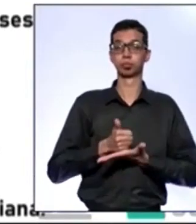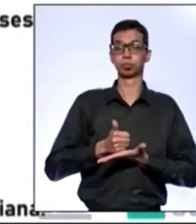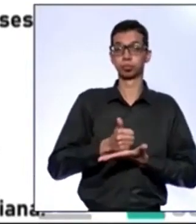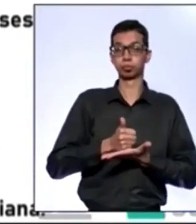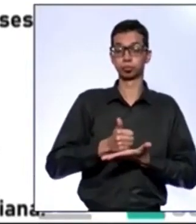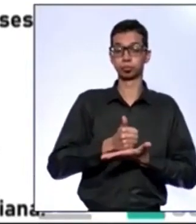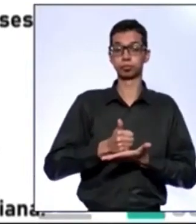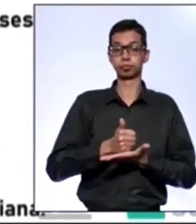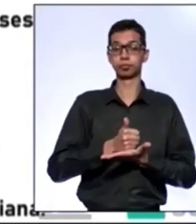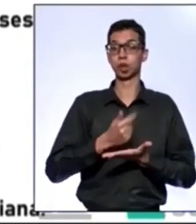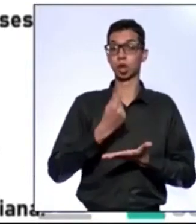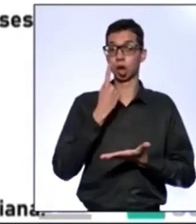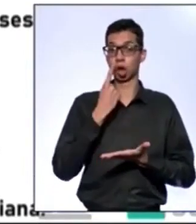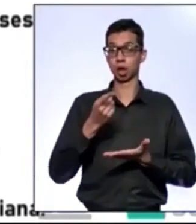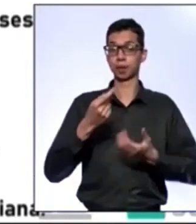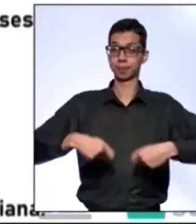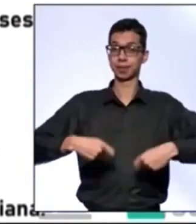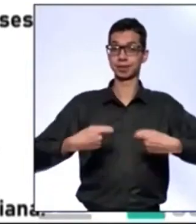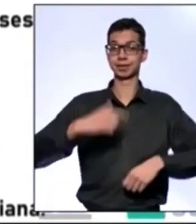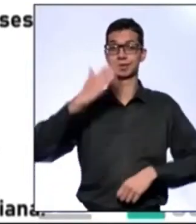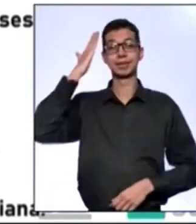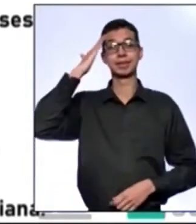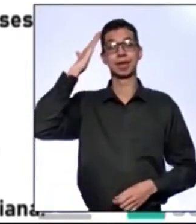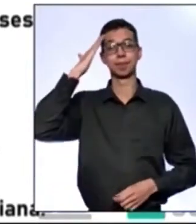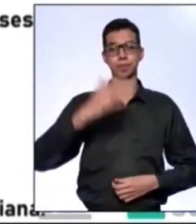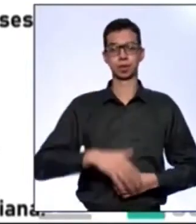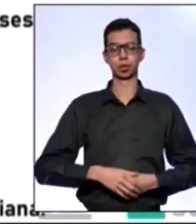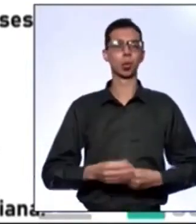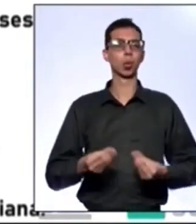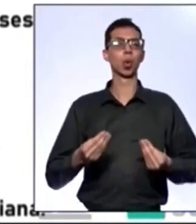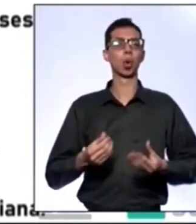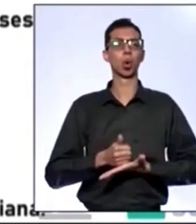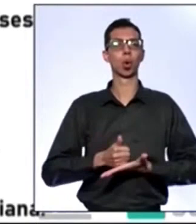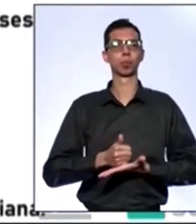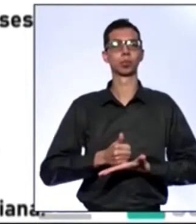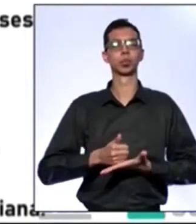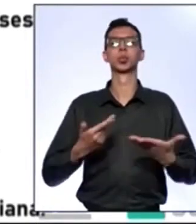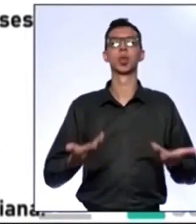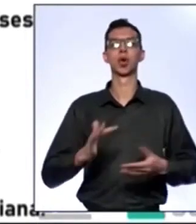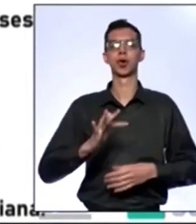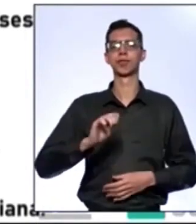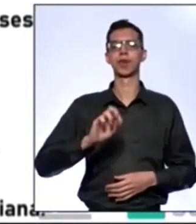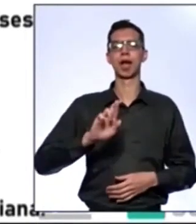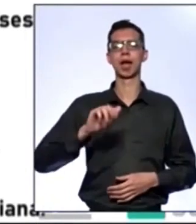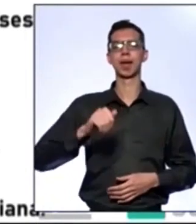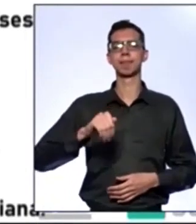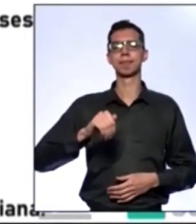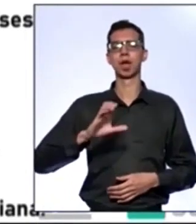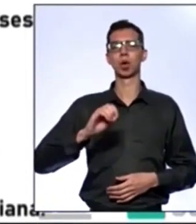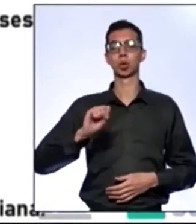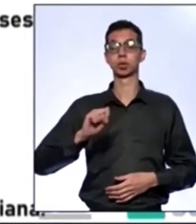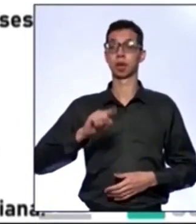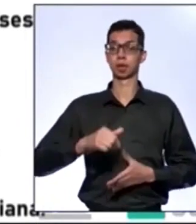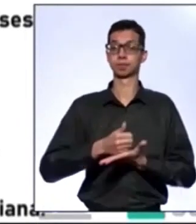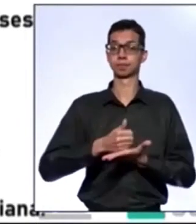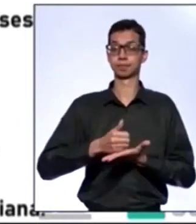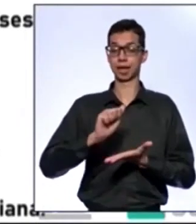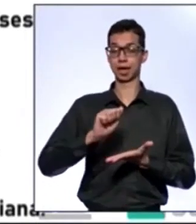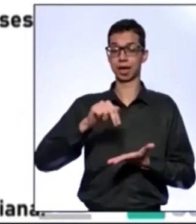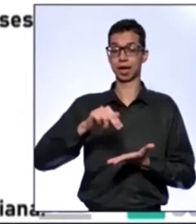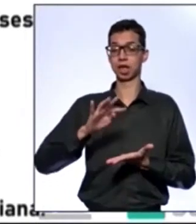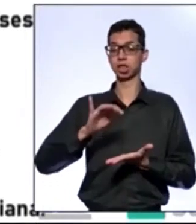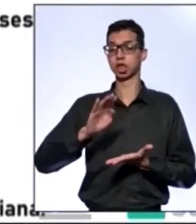veja, você tem que saber como que esses fármacos, quais fármacos? Os antibióticos